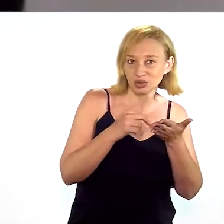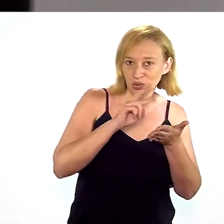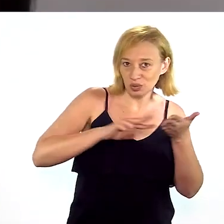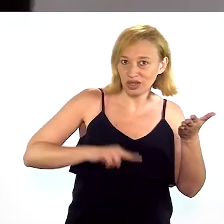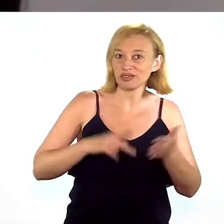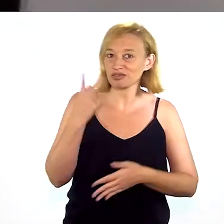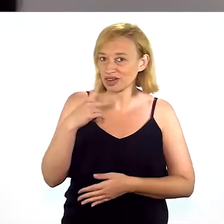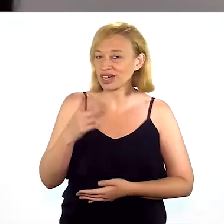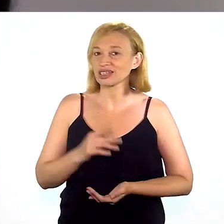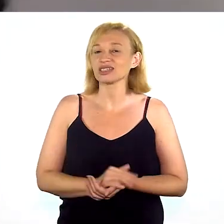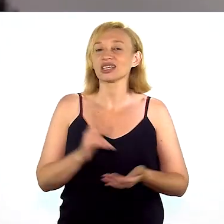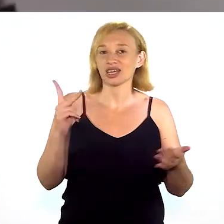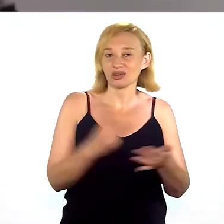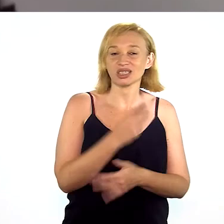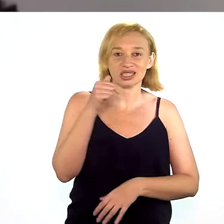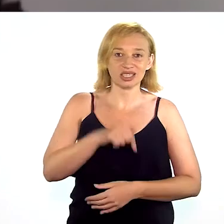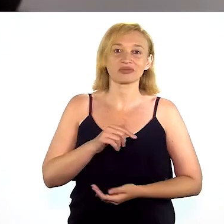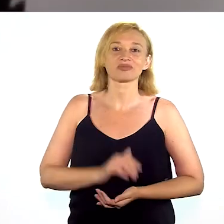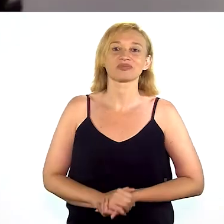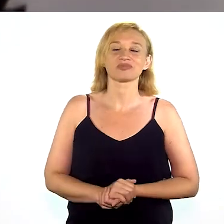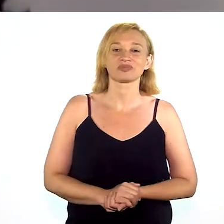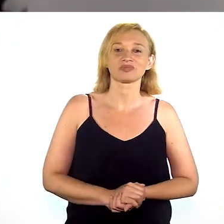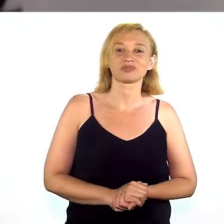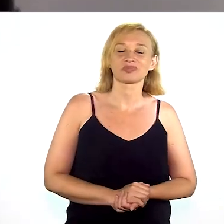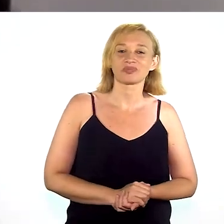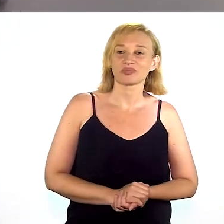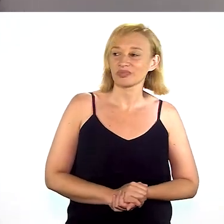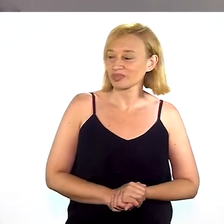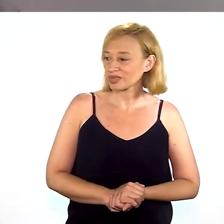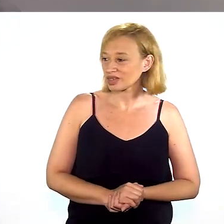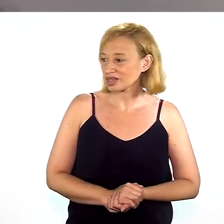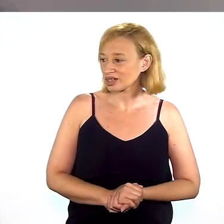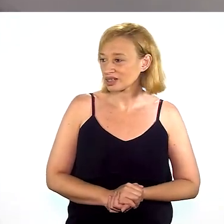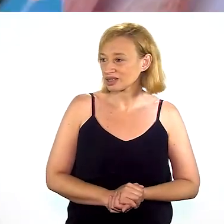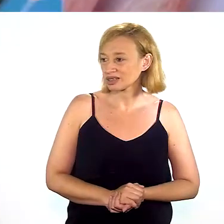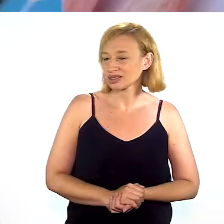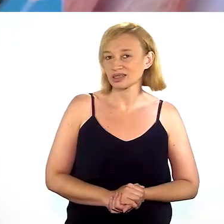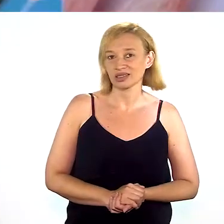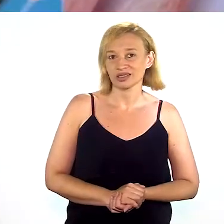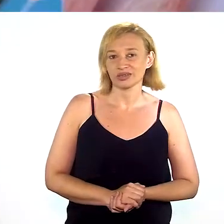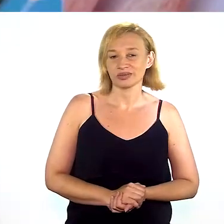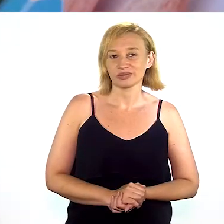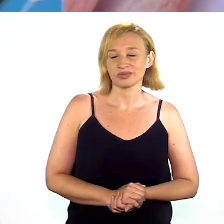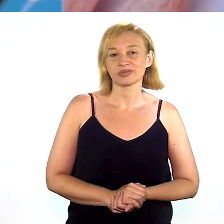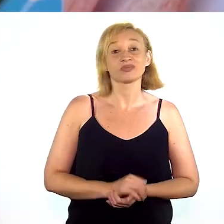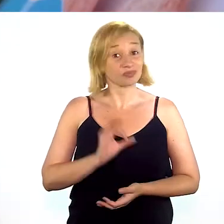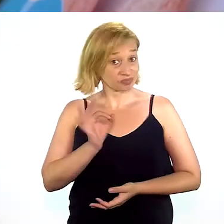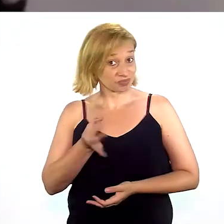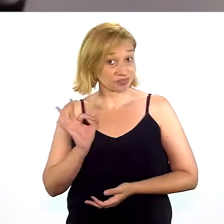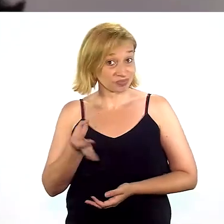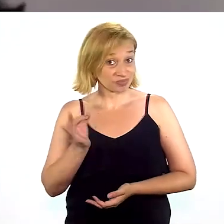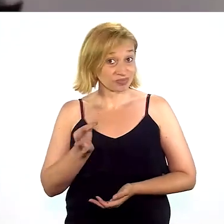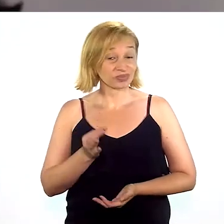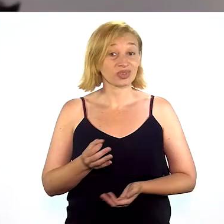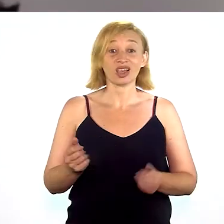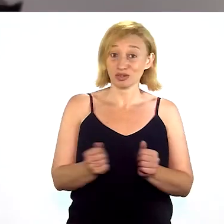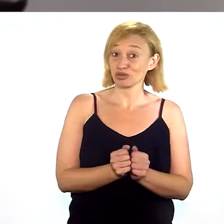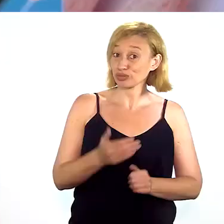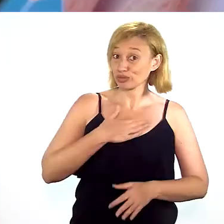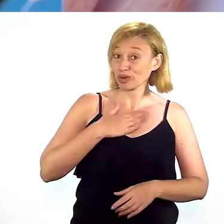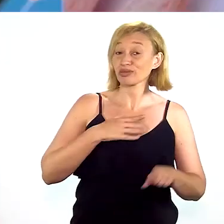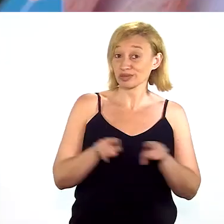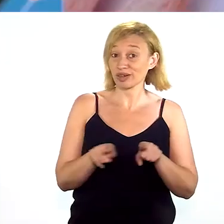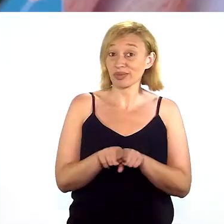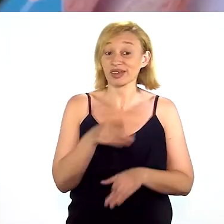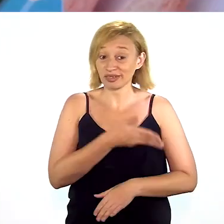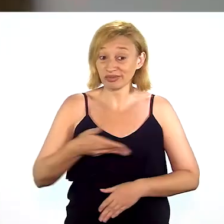inclusive sobre clubes de leitura. Né? Sobre alguns clubes de leitura que acontecem por aqui. E agora todo mundo porque é online, né, também. Então,